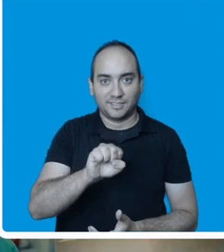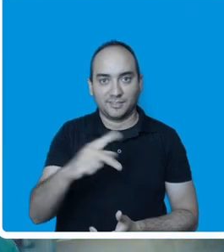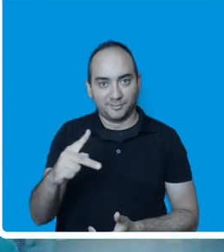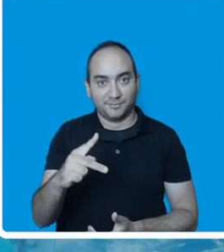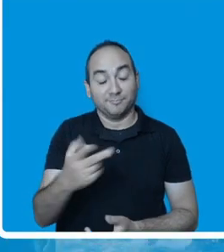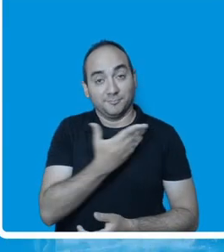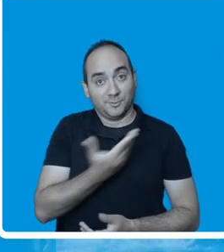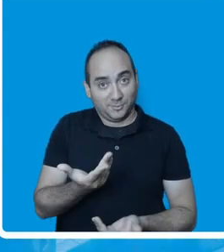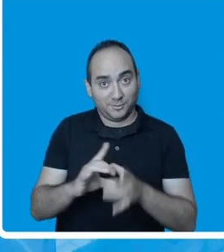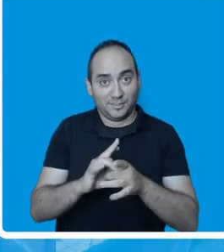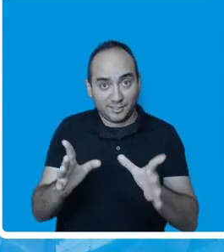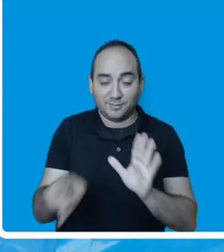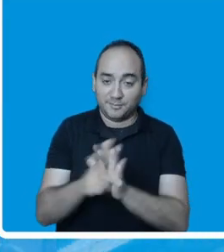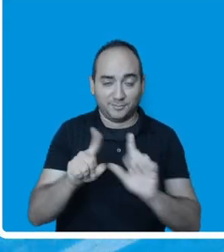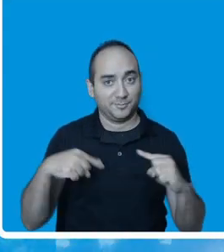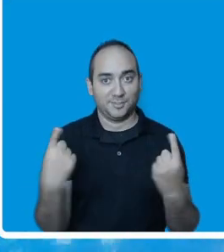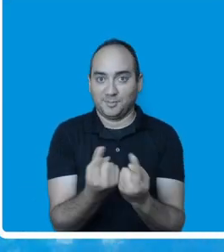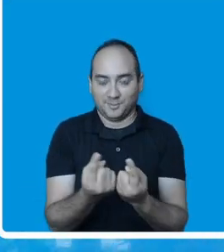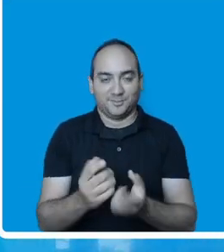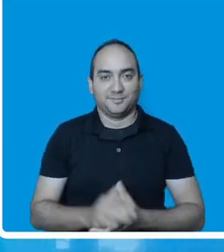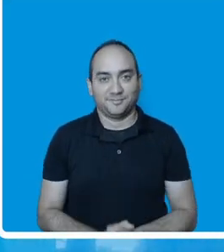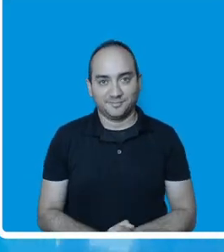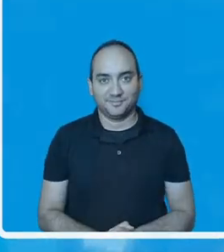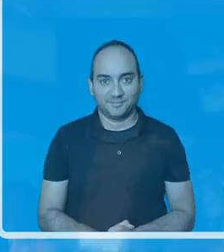Unesp. É pública. É múltipla. É para todos.